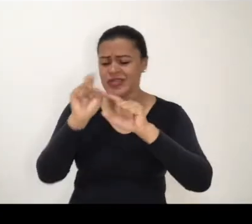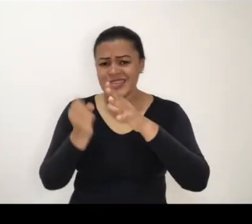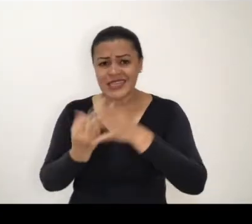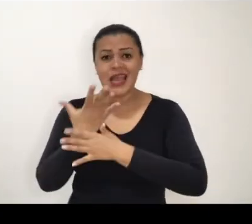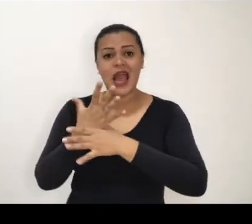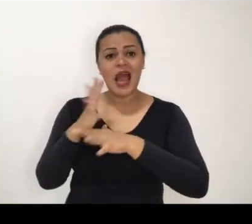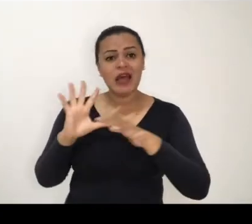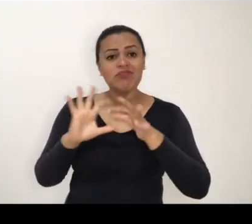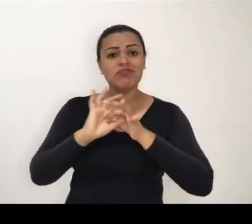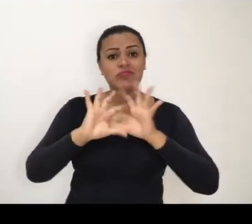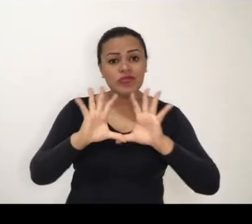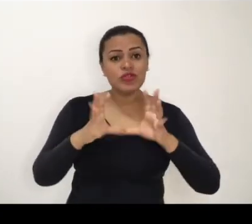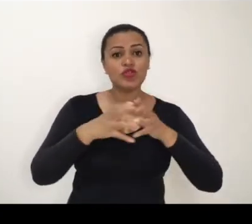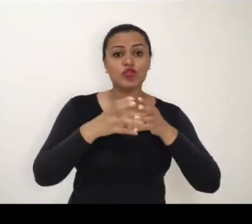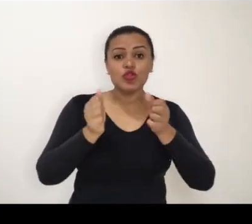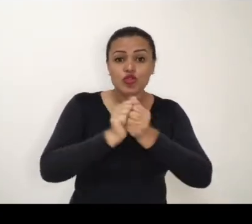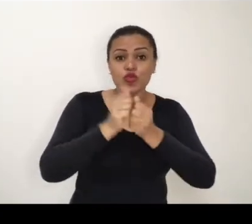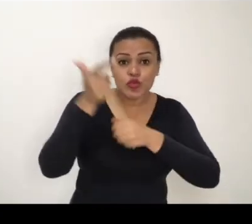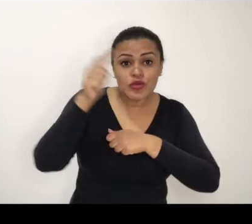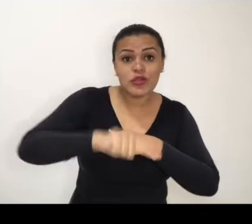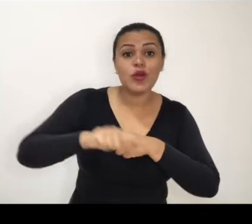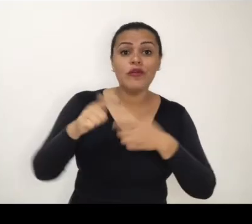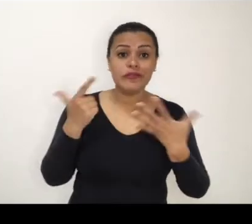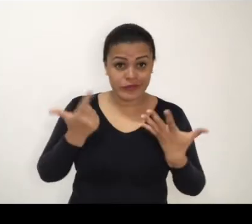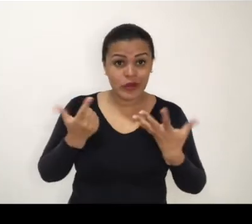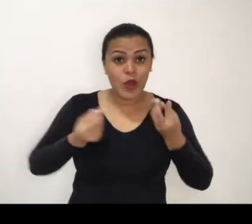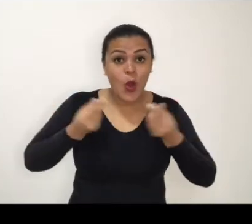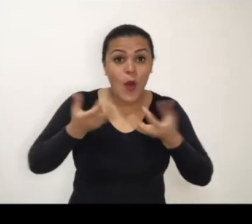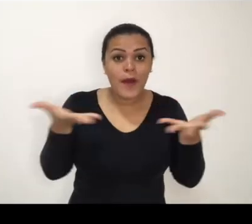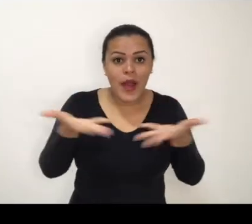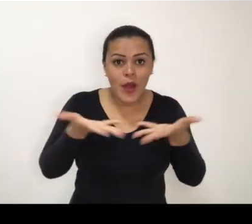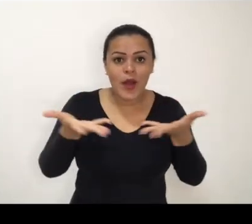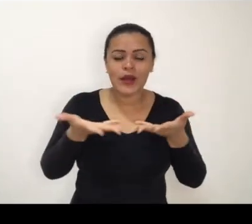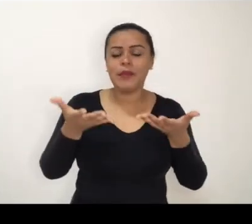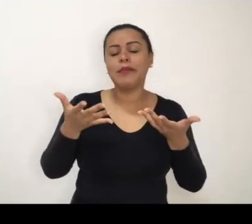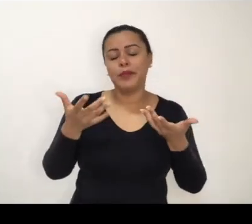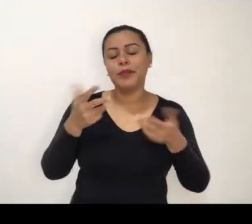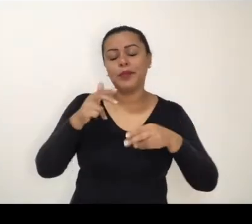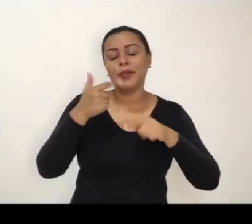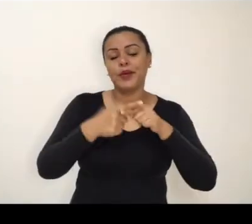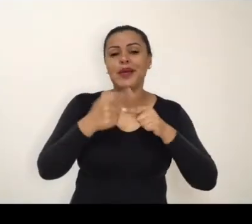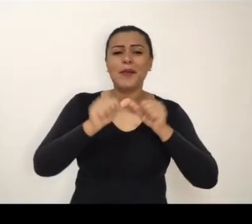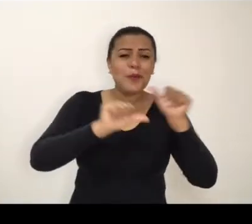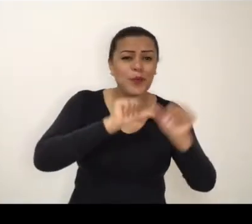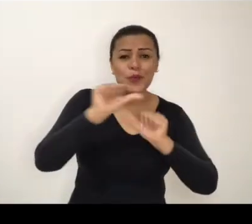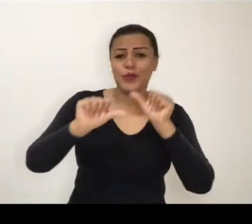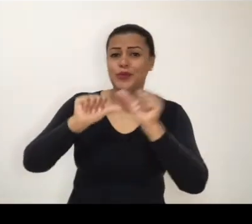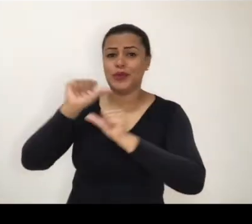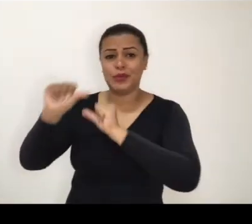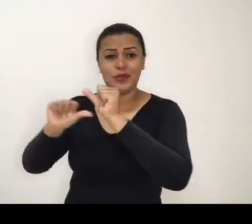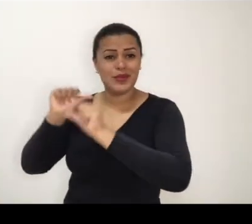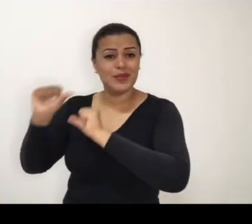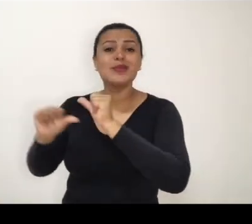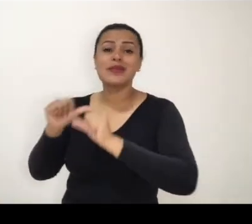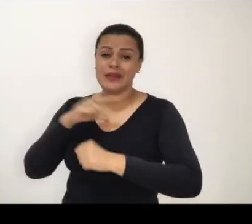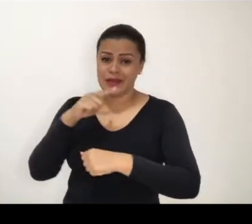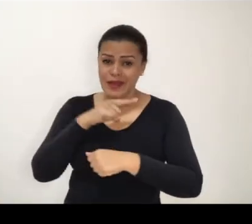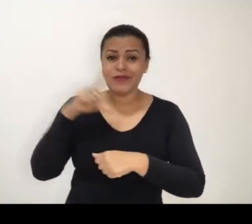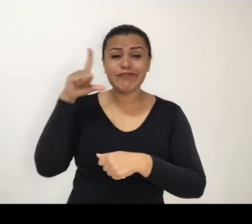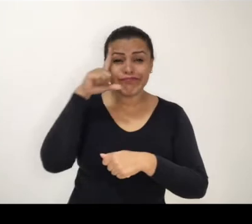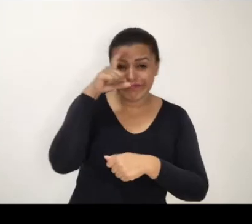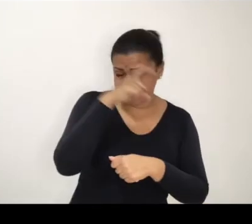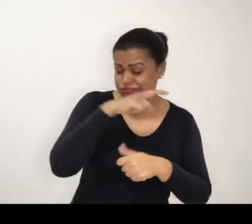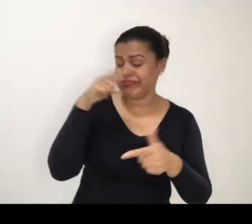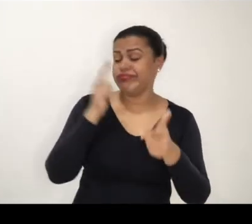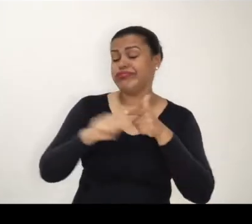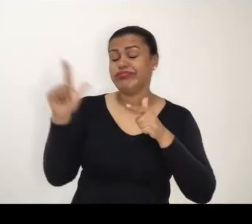também poeticamente toda essas transformações, né, para lugares bastante difíceis, né,